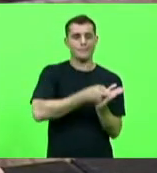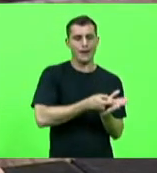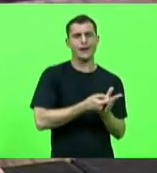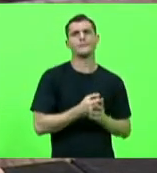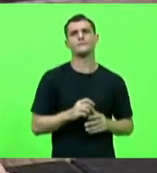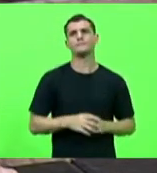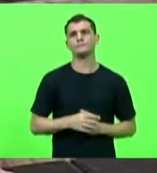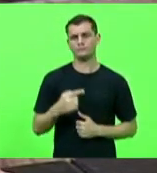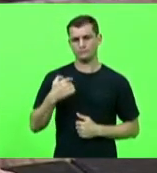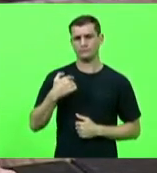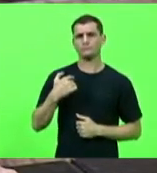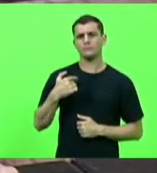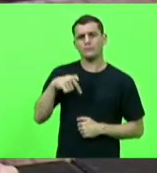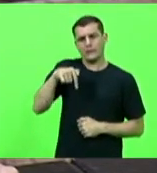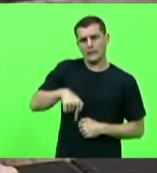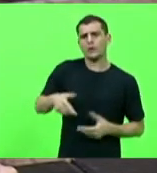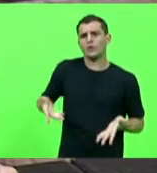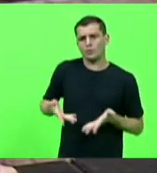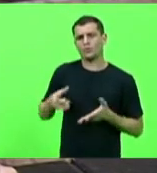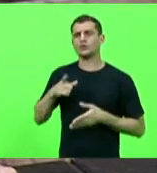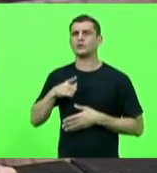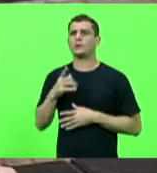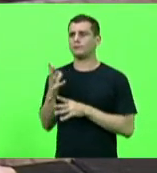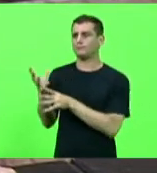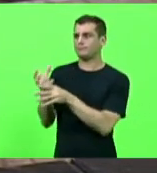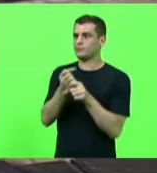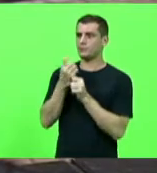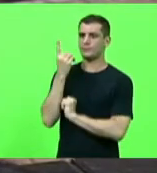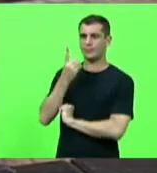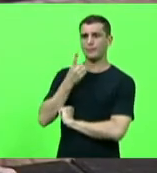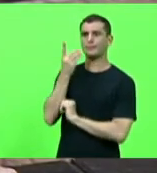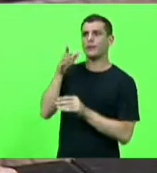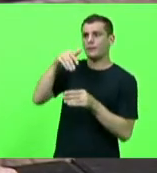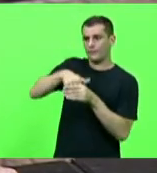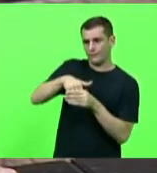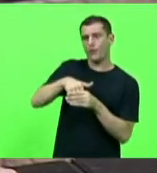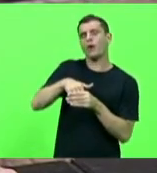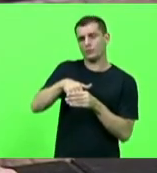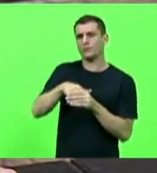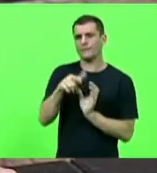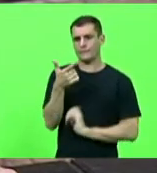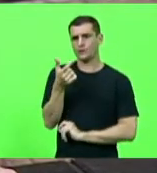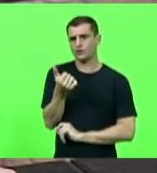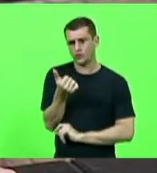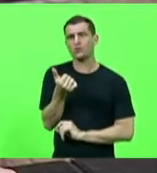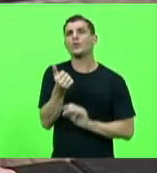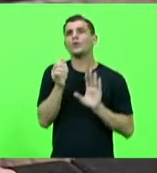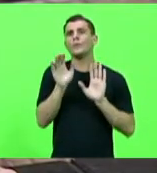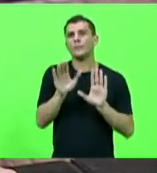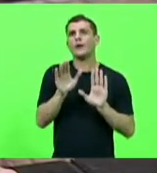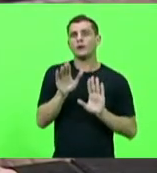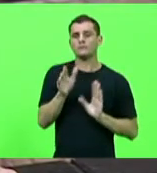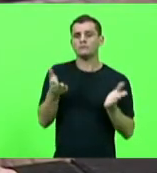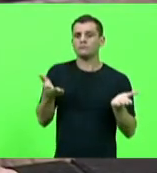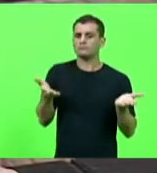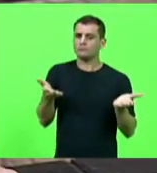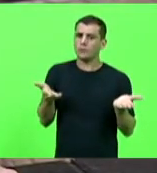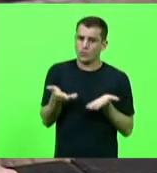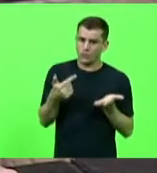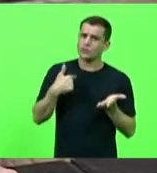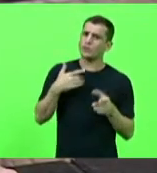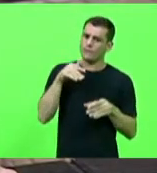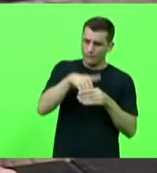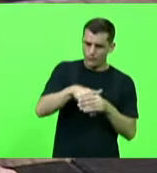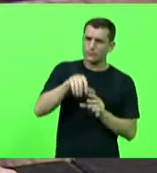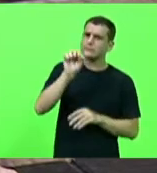são todos favoráveis ali, a minha votação vai ser, como nos outros anos, uma votação de posicionamento de